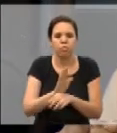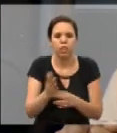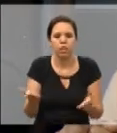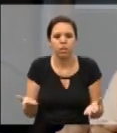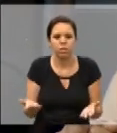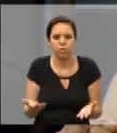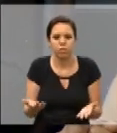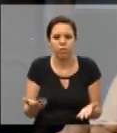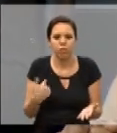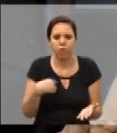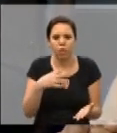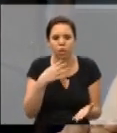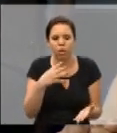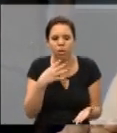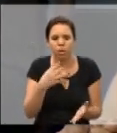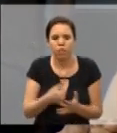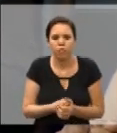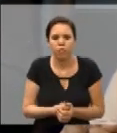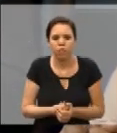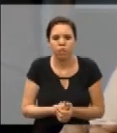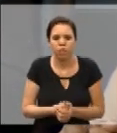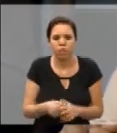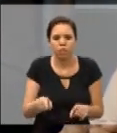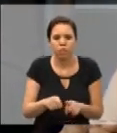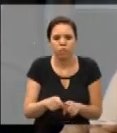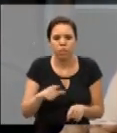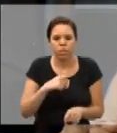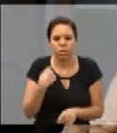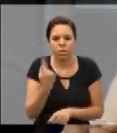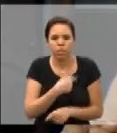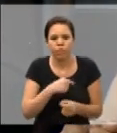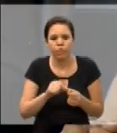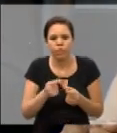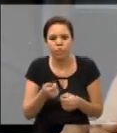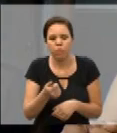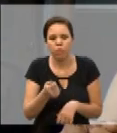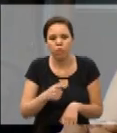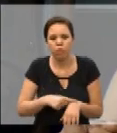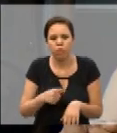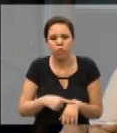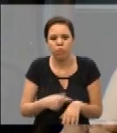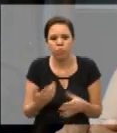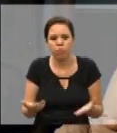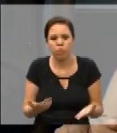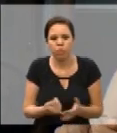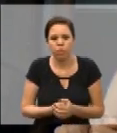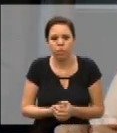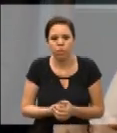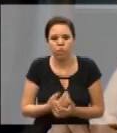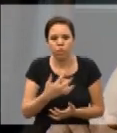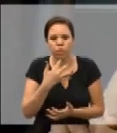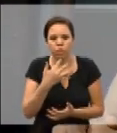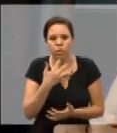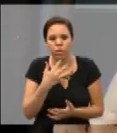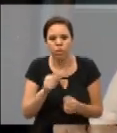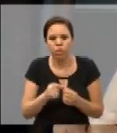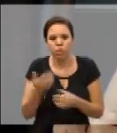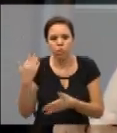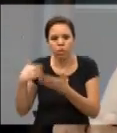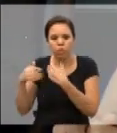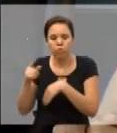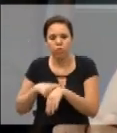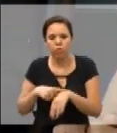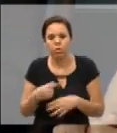Elcio, que eu conheço e tem até uma cena que a gente fez agora há pouco tempo, que a gente se conhece. Uma das cenas que a gente se conheceu, a gente fez agora há pouco